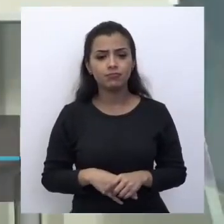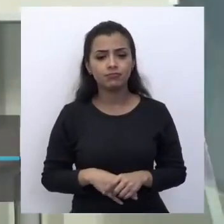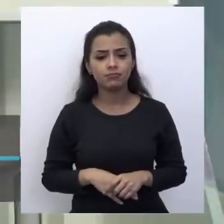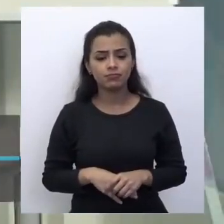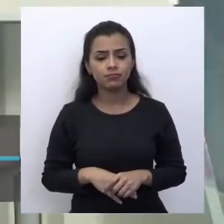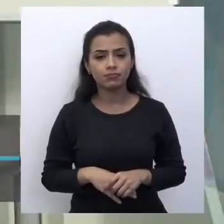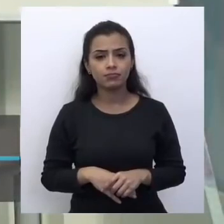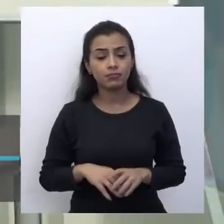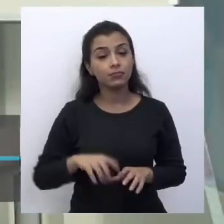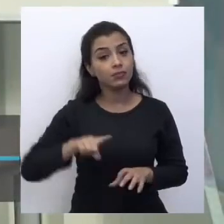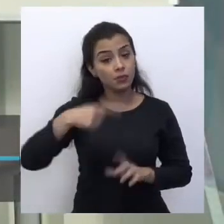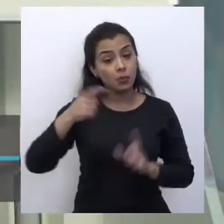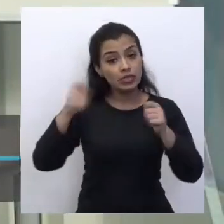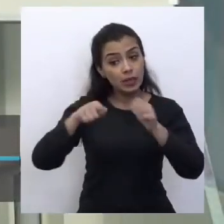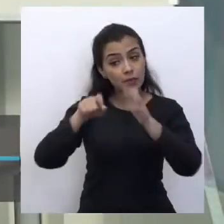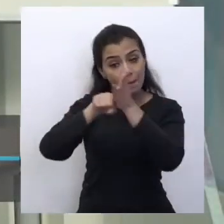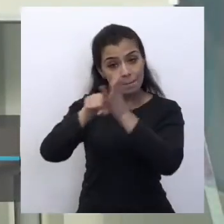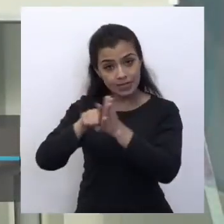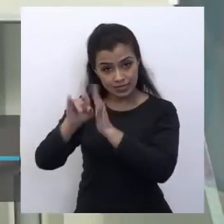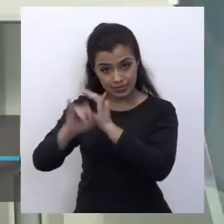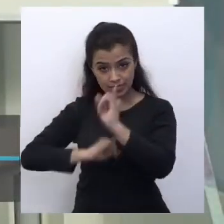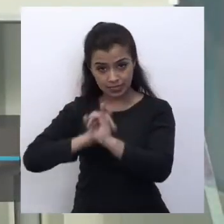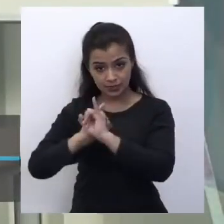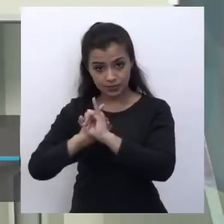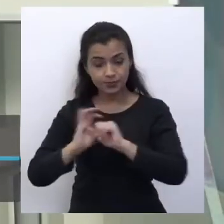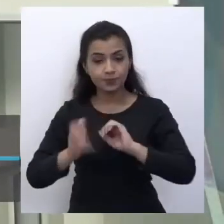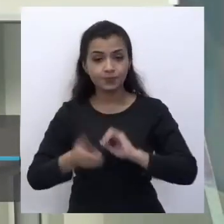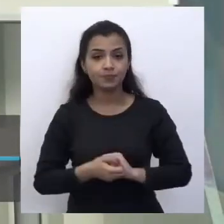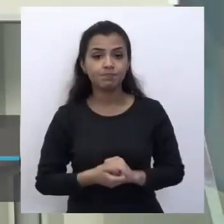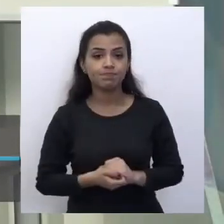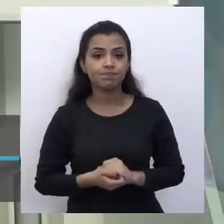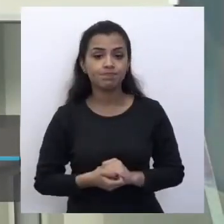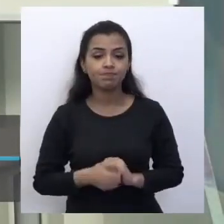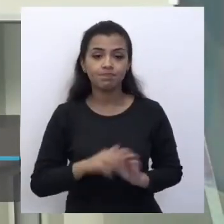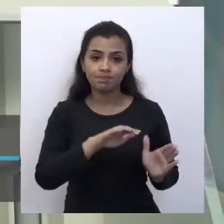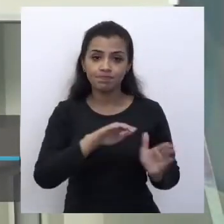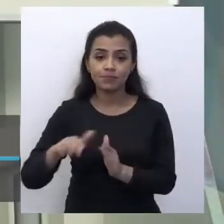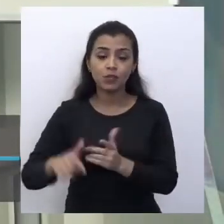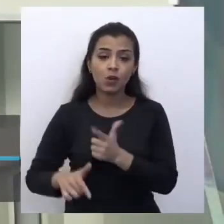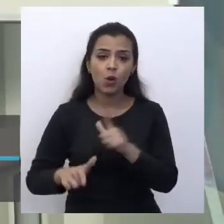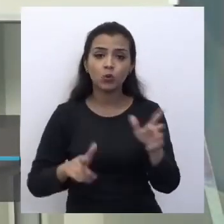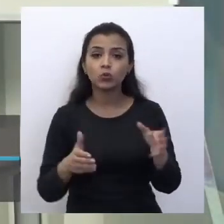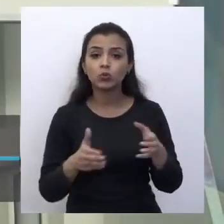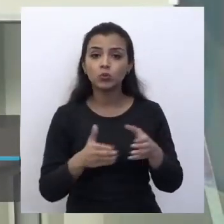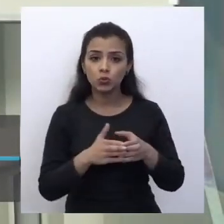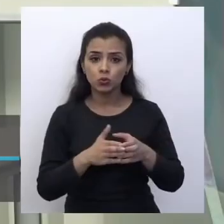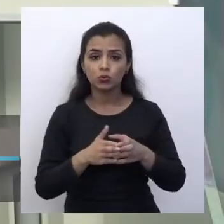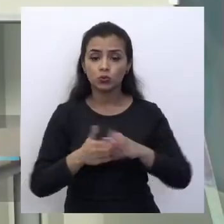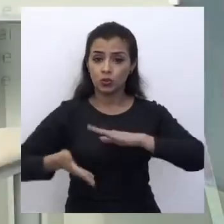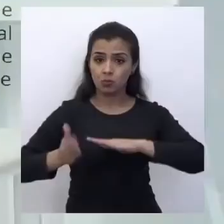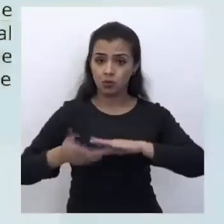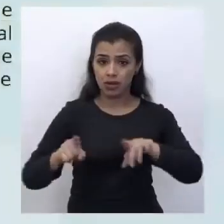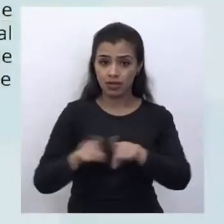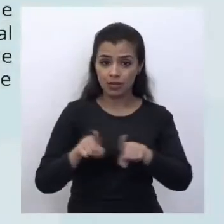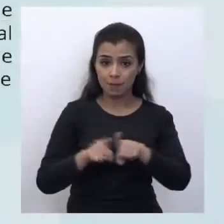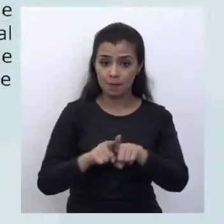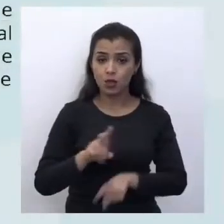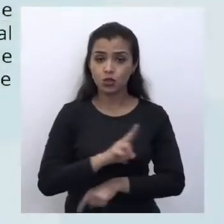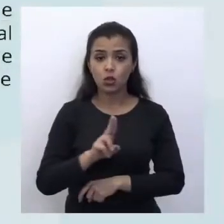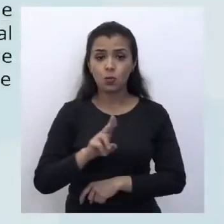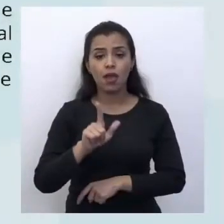poder assistir depois. Mais um grupo teatral que trabalha com teatro contemporâneo é o Grupo Galpão,